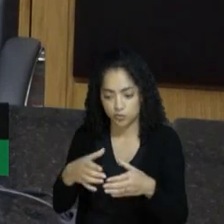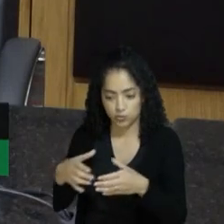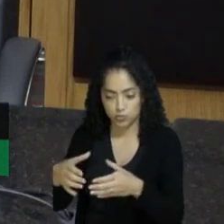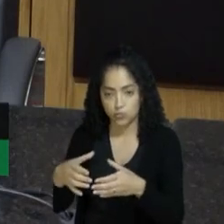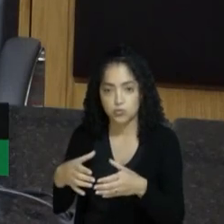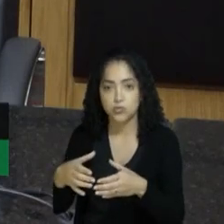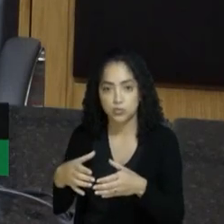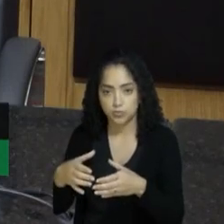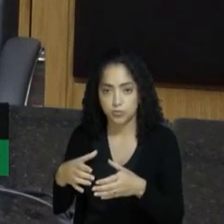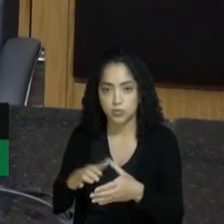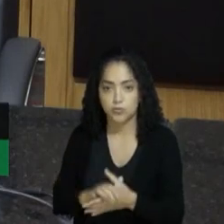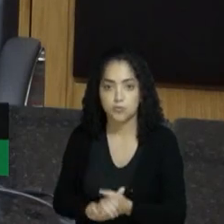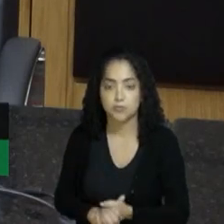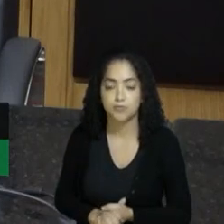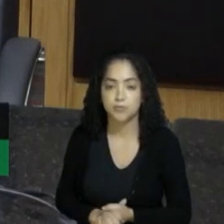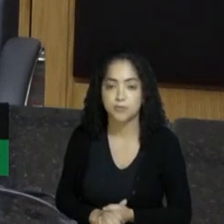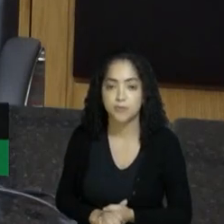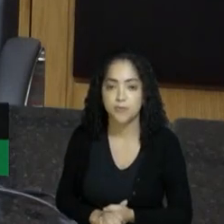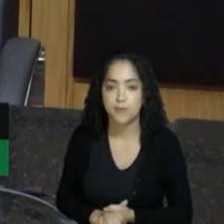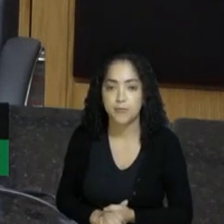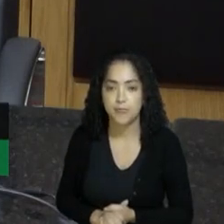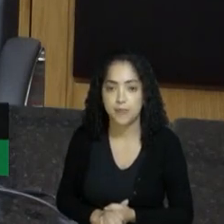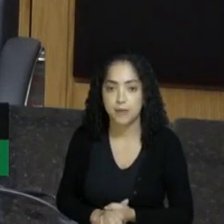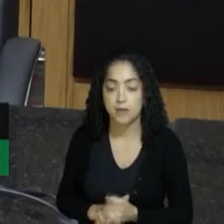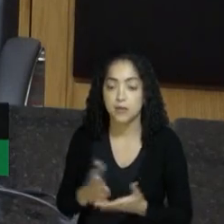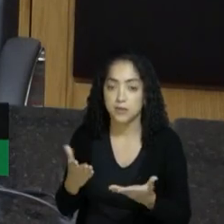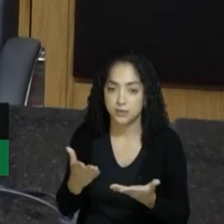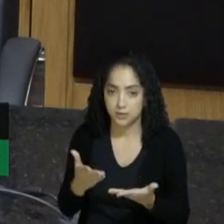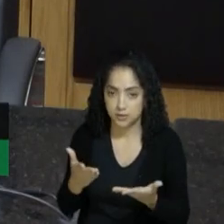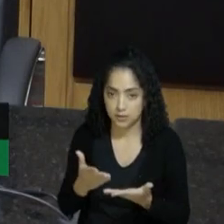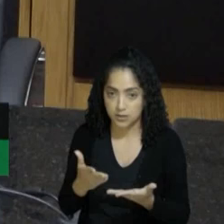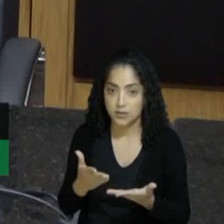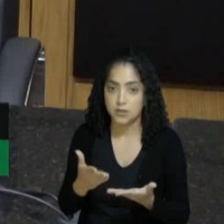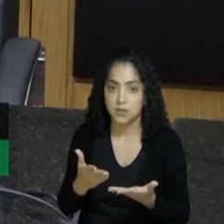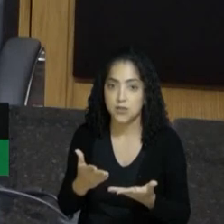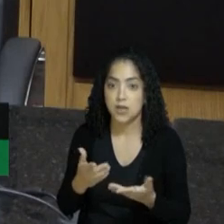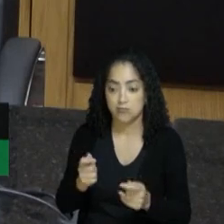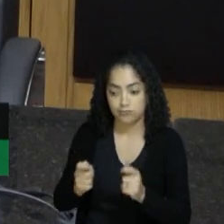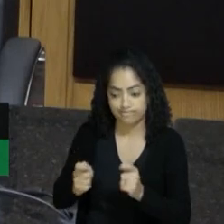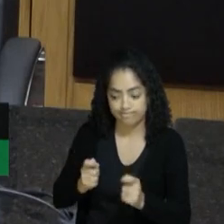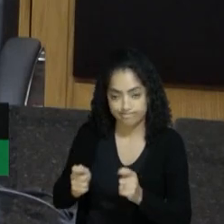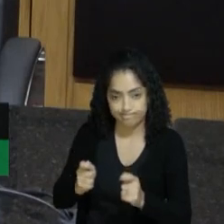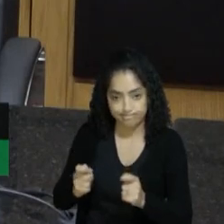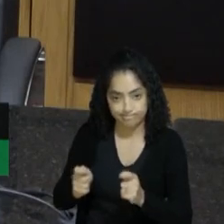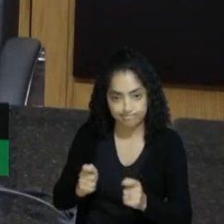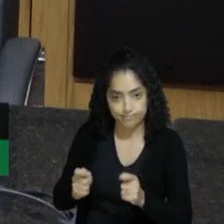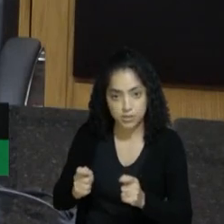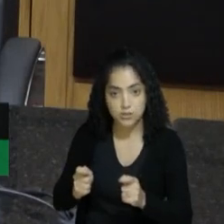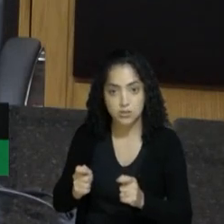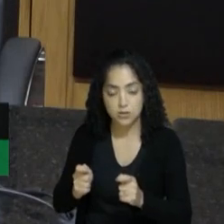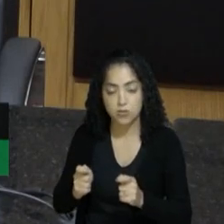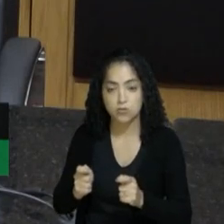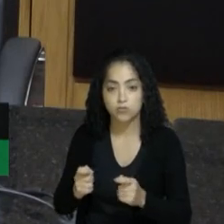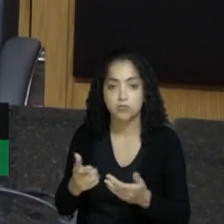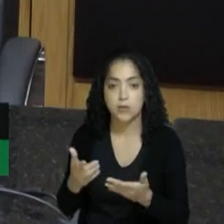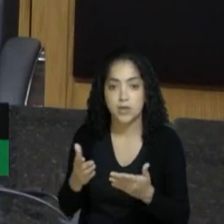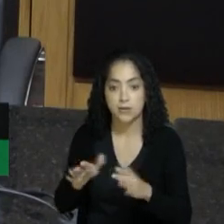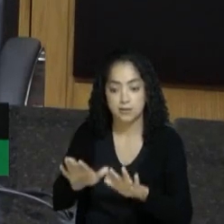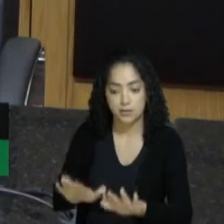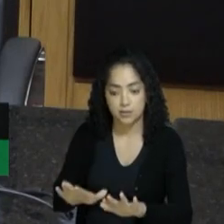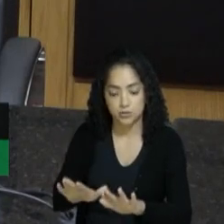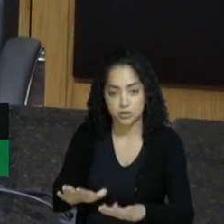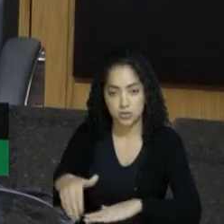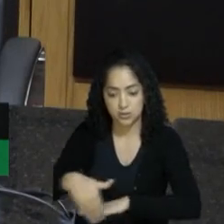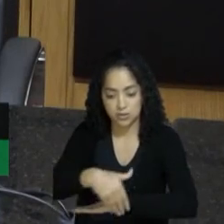que estavam com a jovem Laurinha, que acabou sendo, por uma negociação a partir de um advogado, deixada ao lado da pista